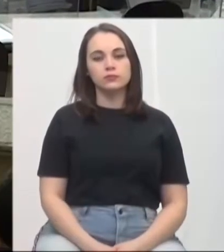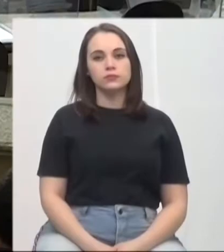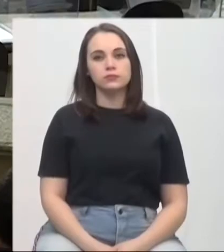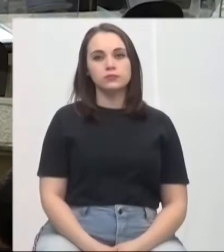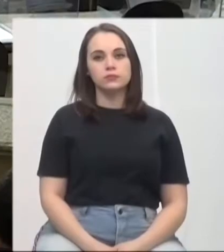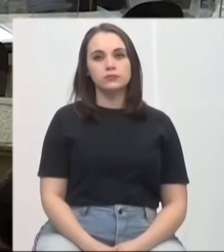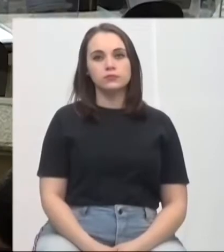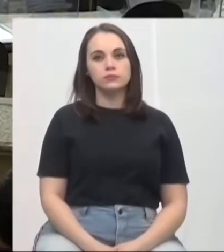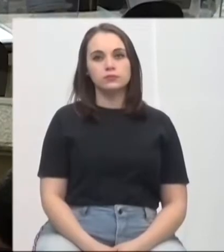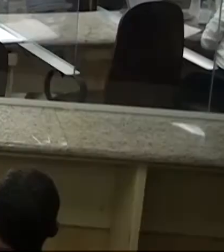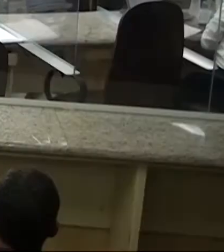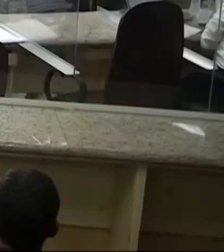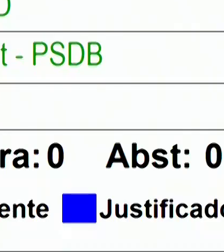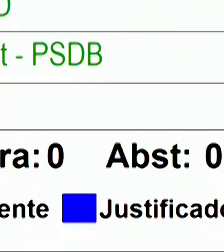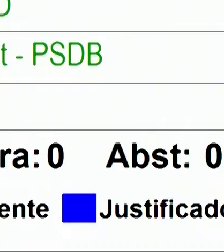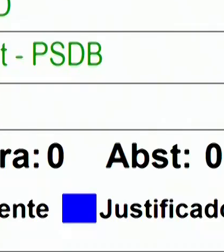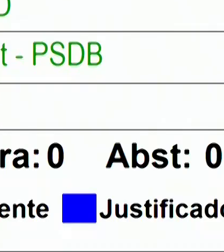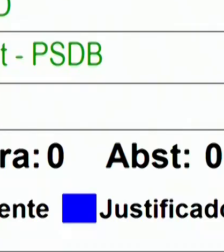Votação liberada.